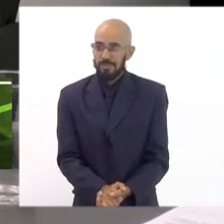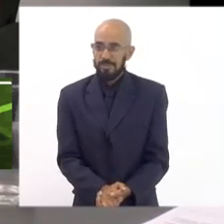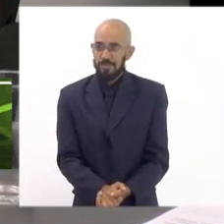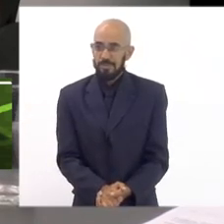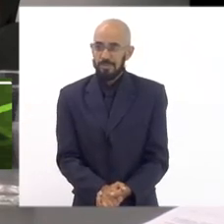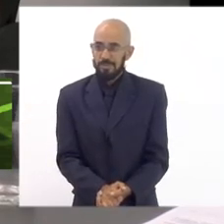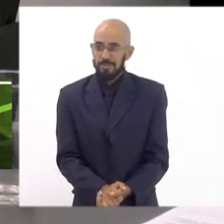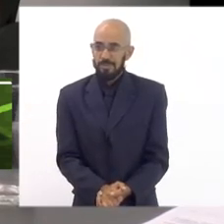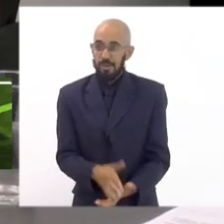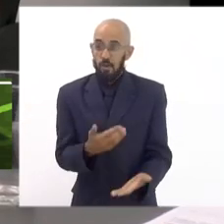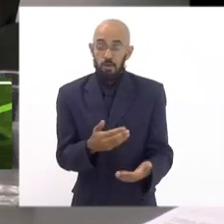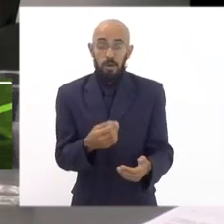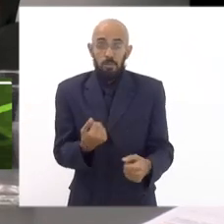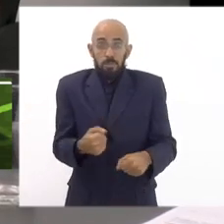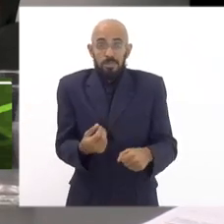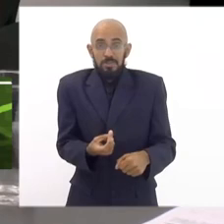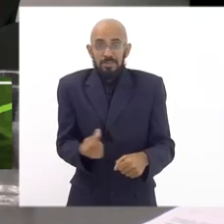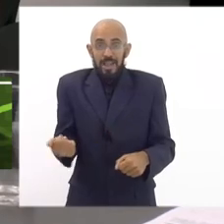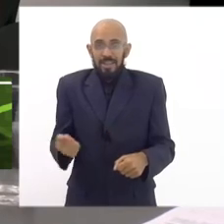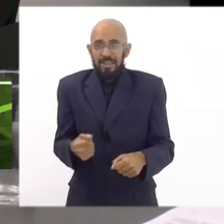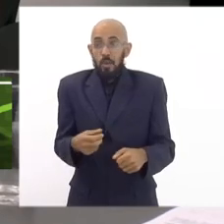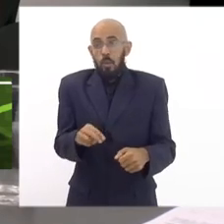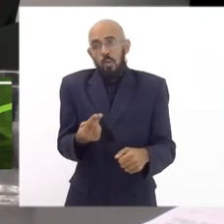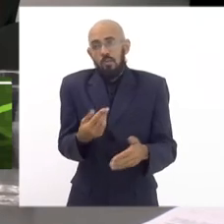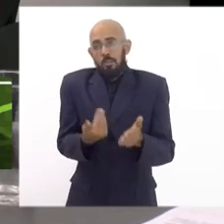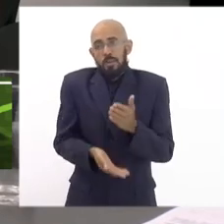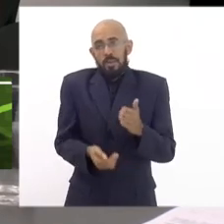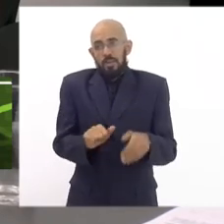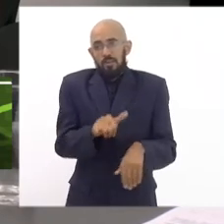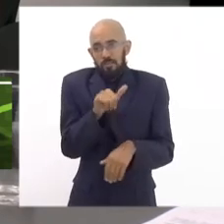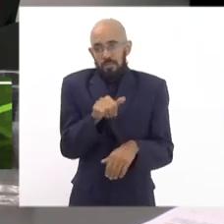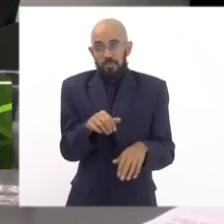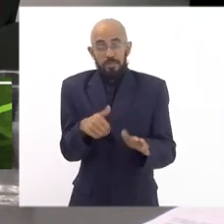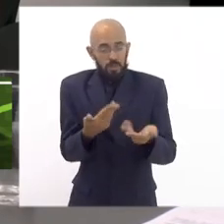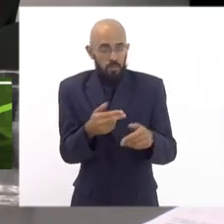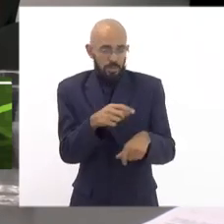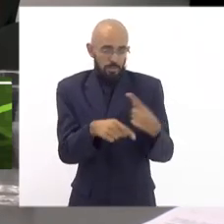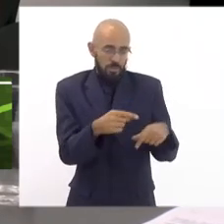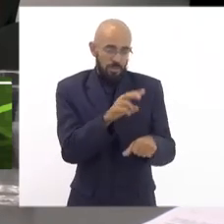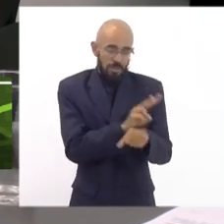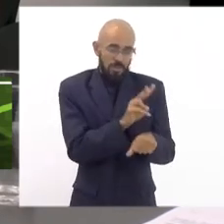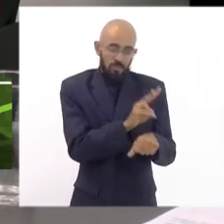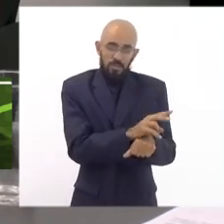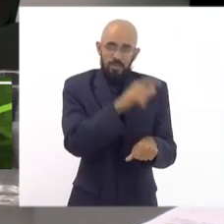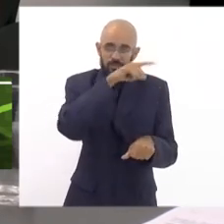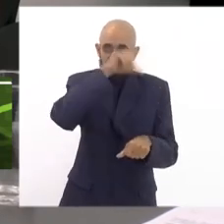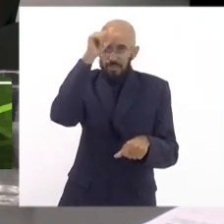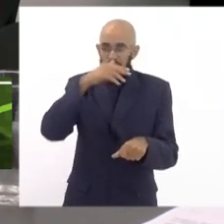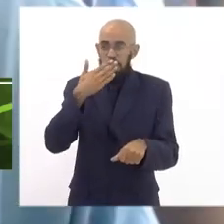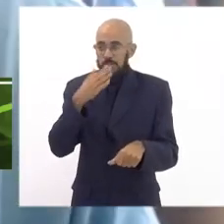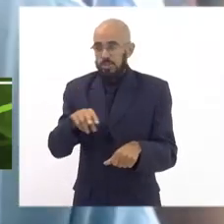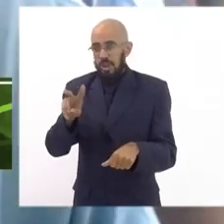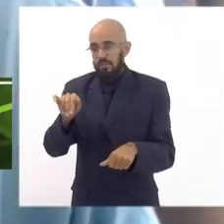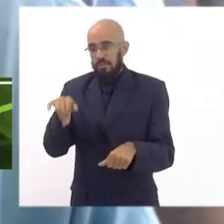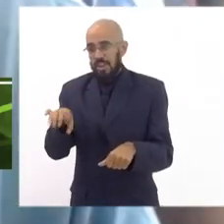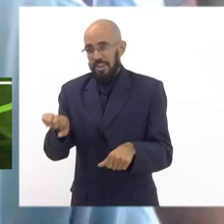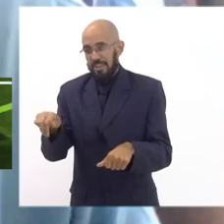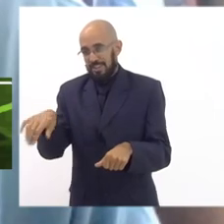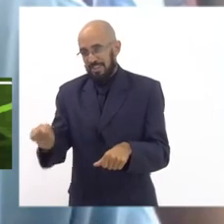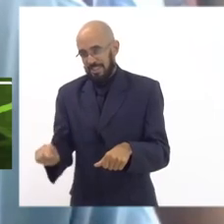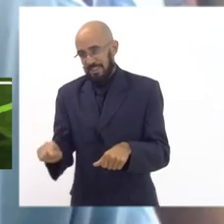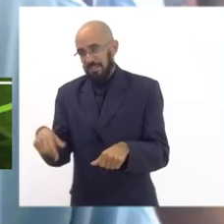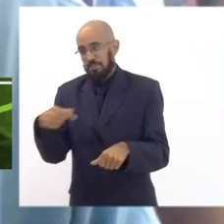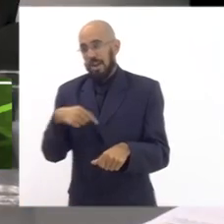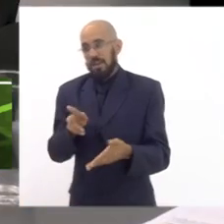avião. Ô, Mink, depois dessa defesa do deputado Luiz Paulo dos peladões, vou pedir a sua vênia aqui para manter o